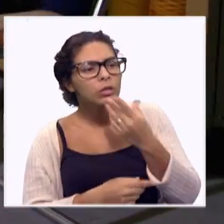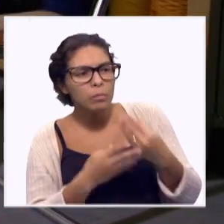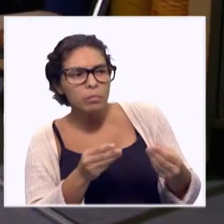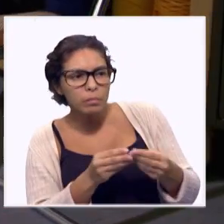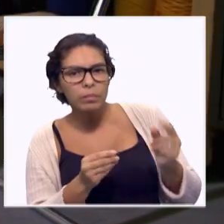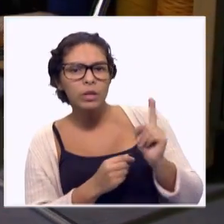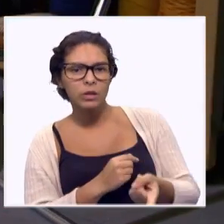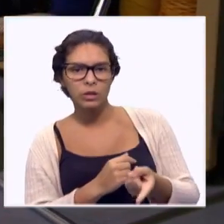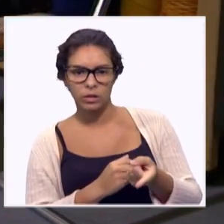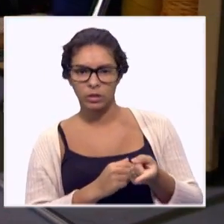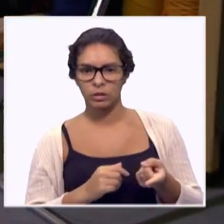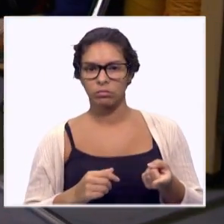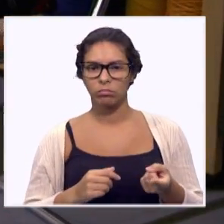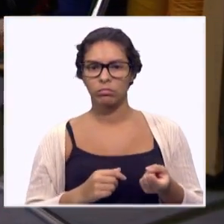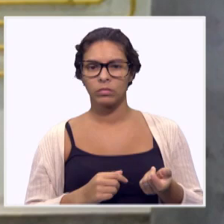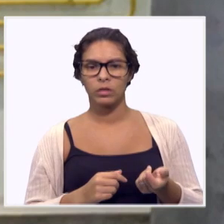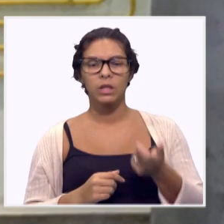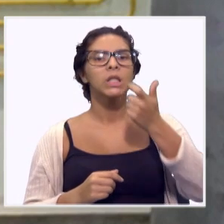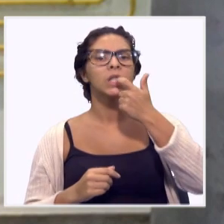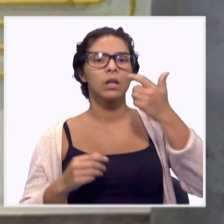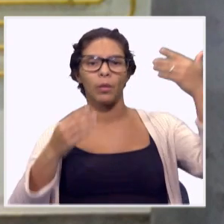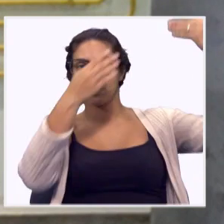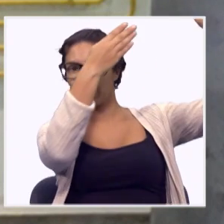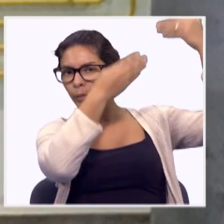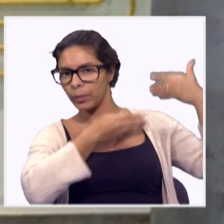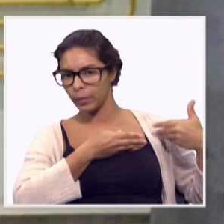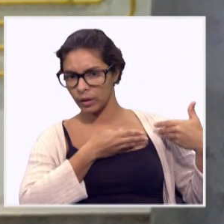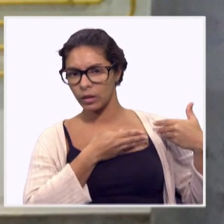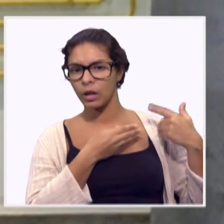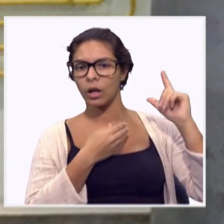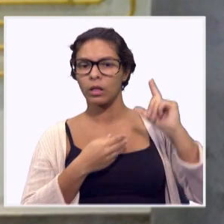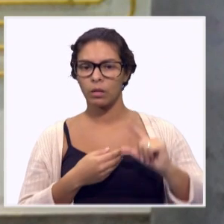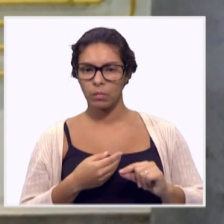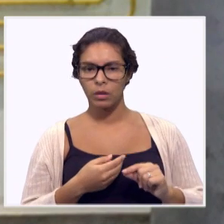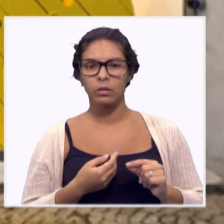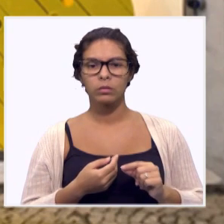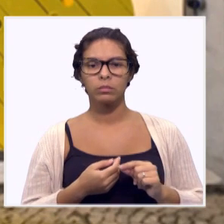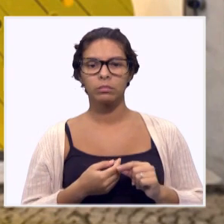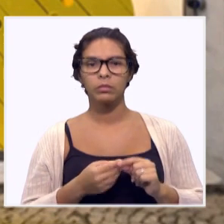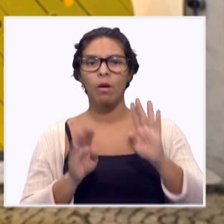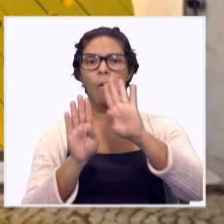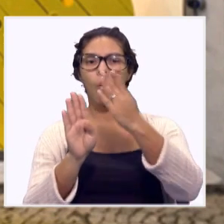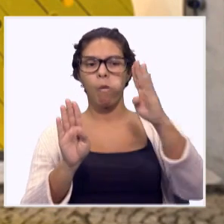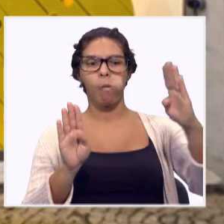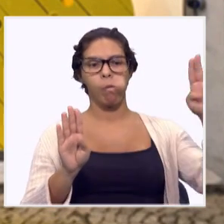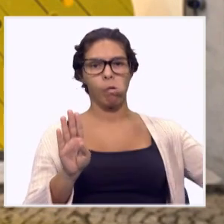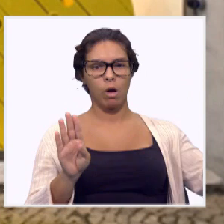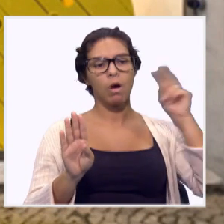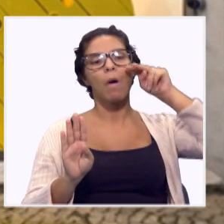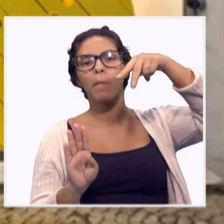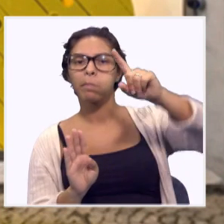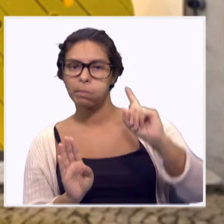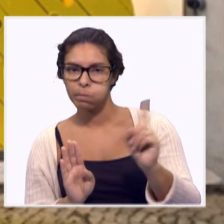Mas que peça era essa? Eram os painéis também, em macramé. Acabavam por funcionar como